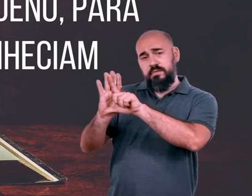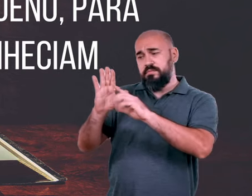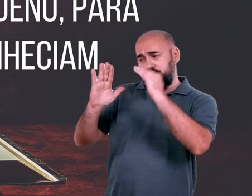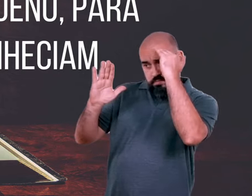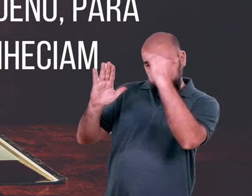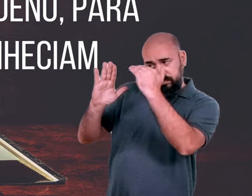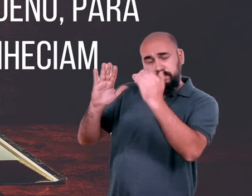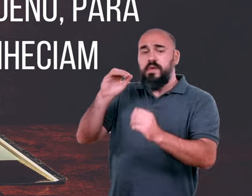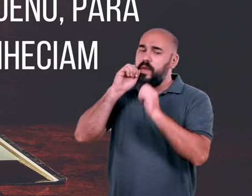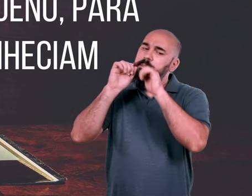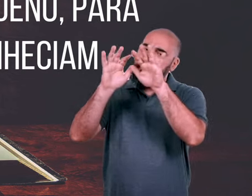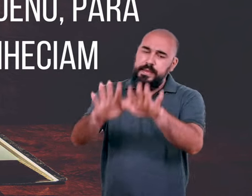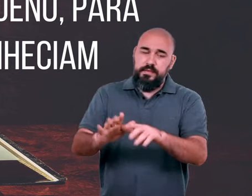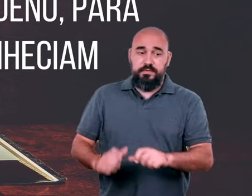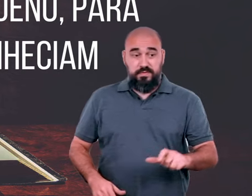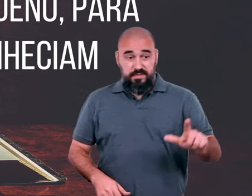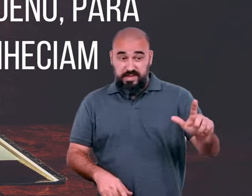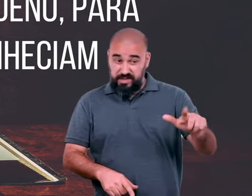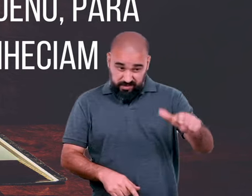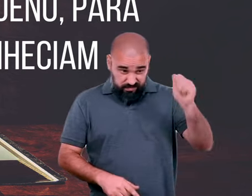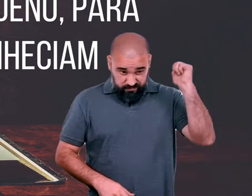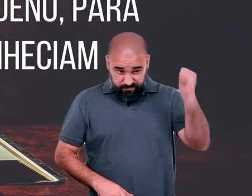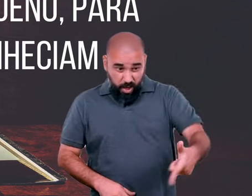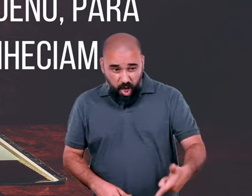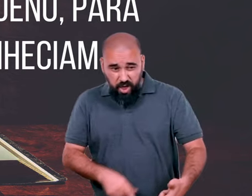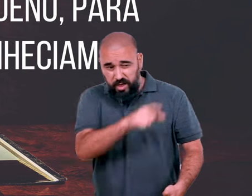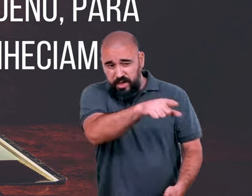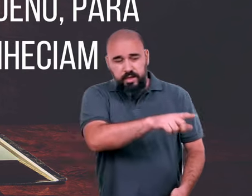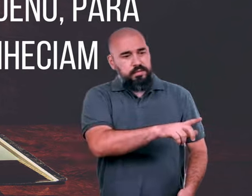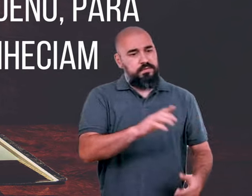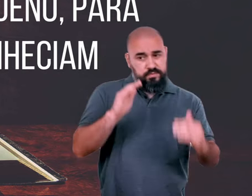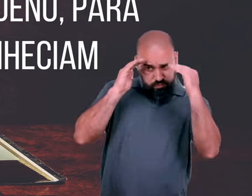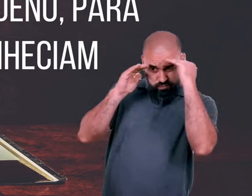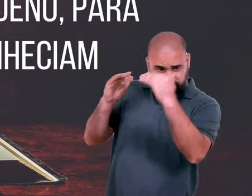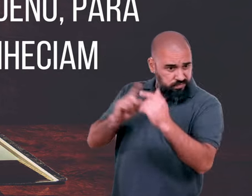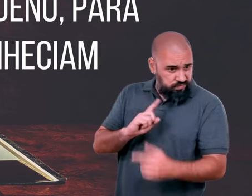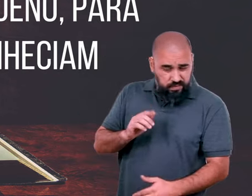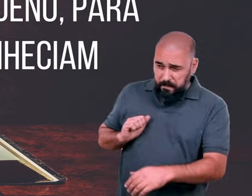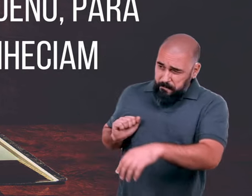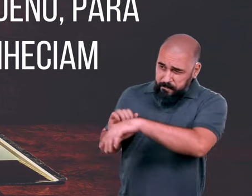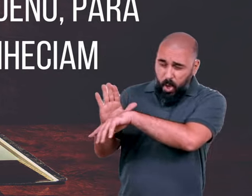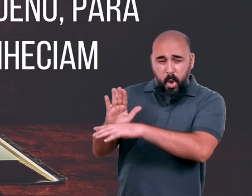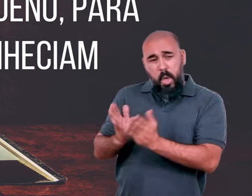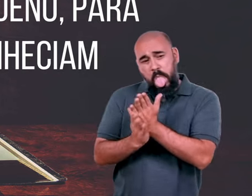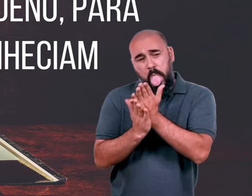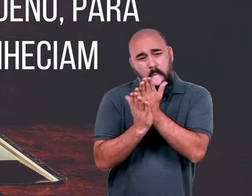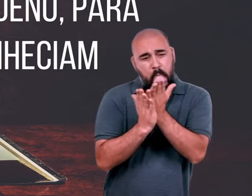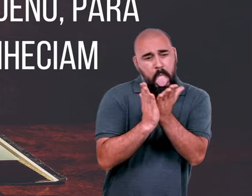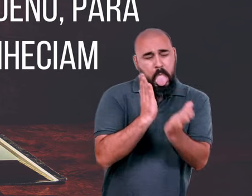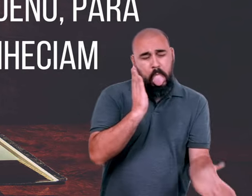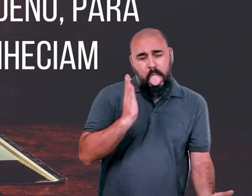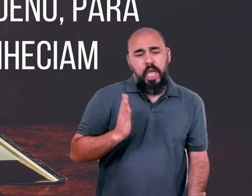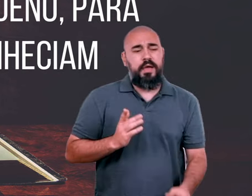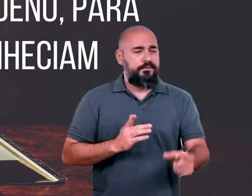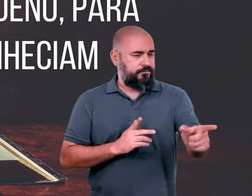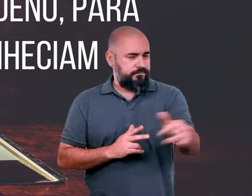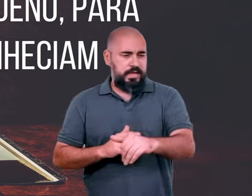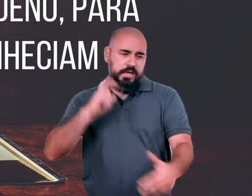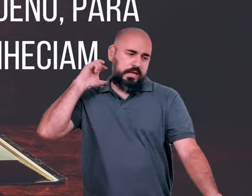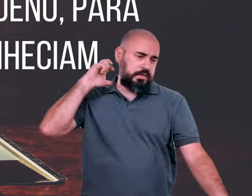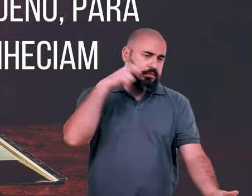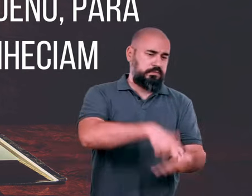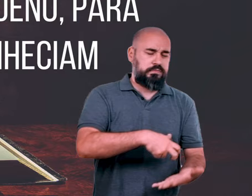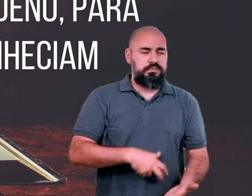lhes ordeno. A maldição, se não cumprirem os mandamentos do Senhor, seu Deus, mas se desviarem do caminho que hoje eu lhes ordeno,